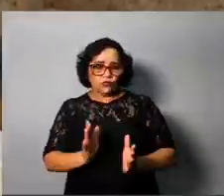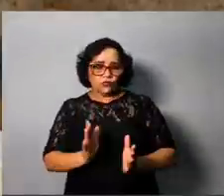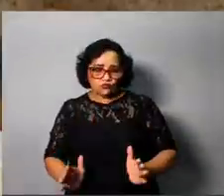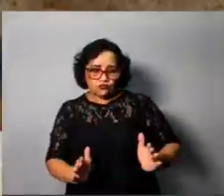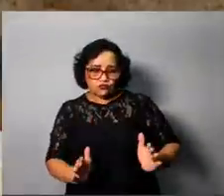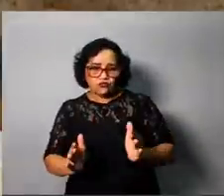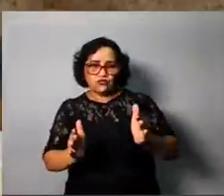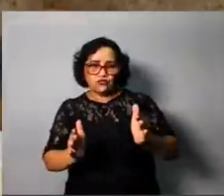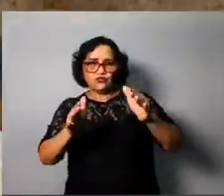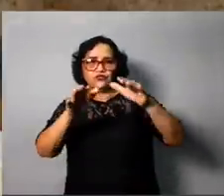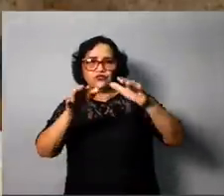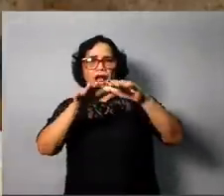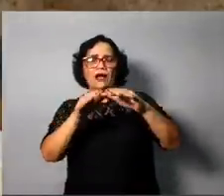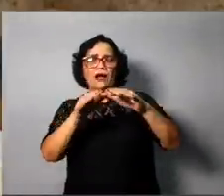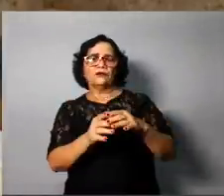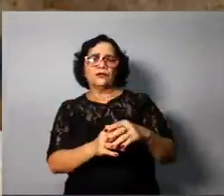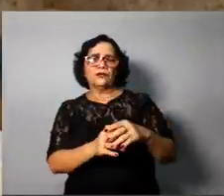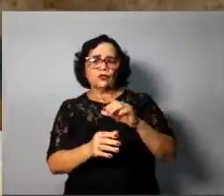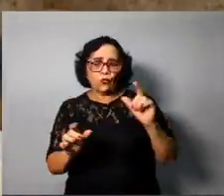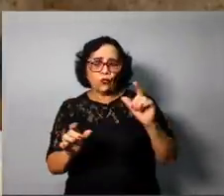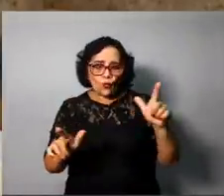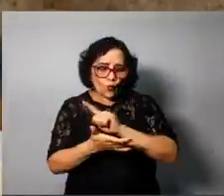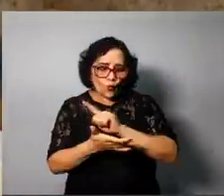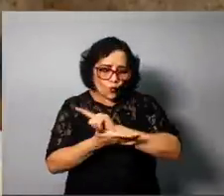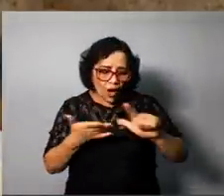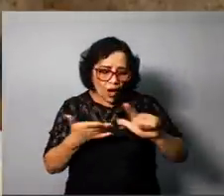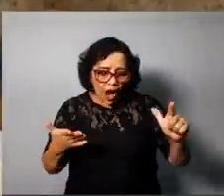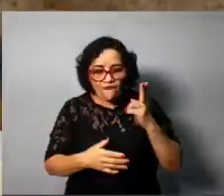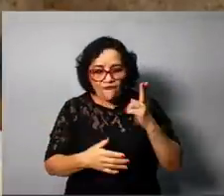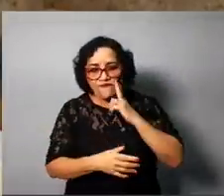É necessário que aconteça algo.